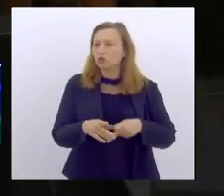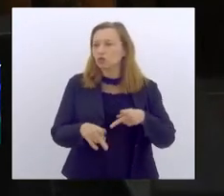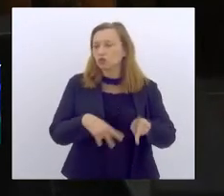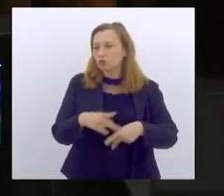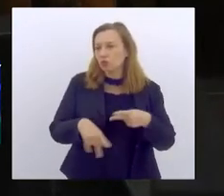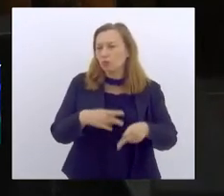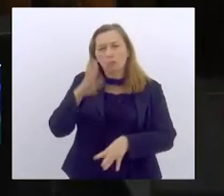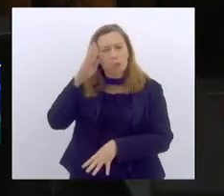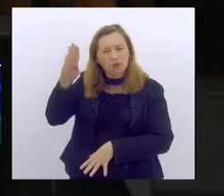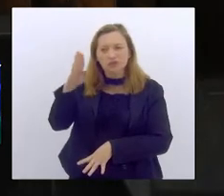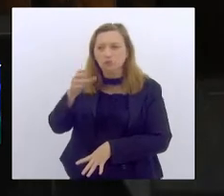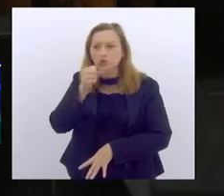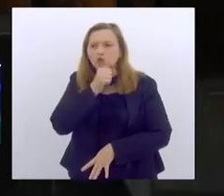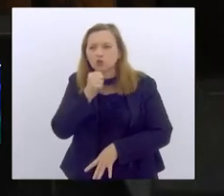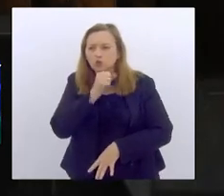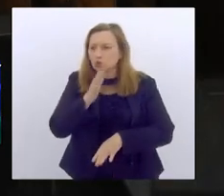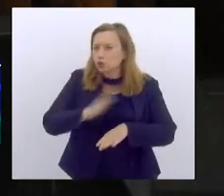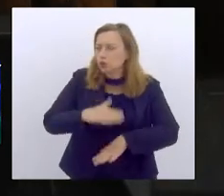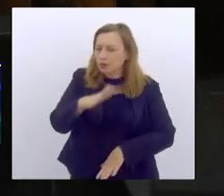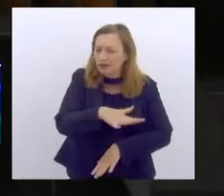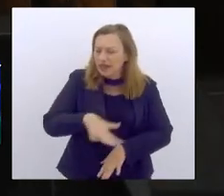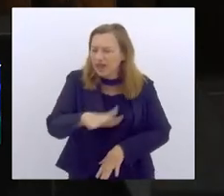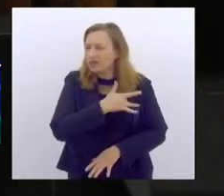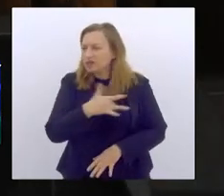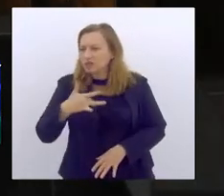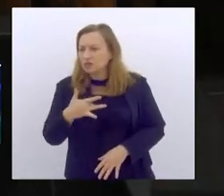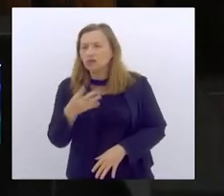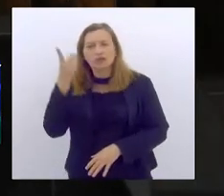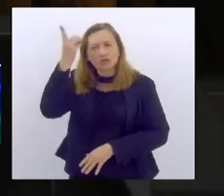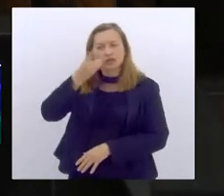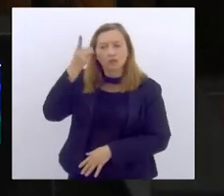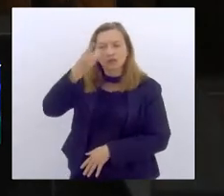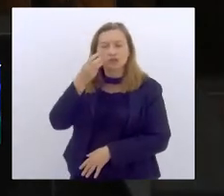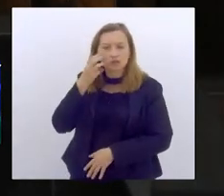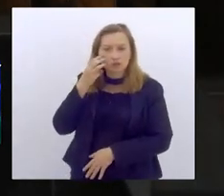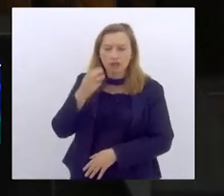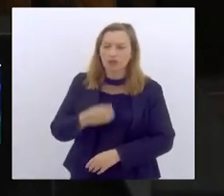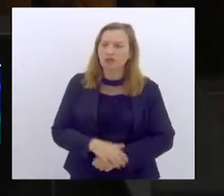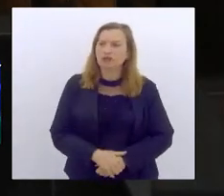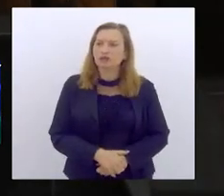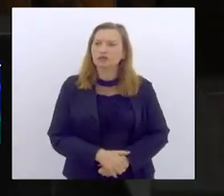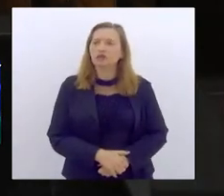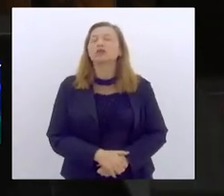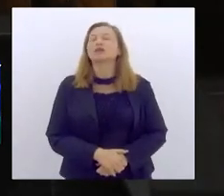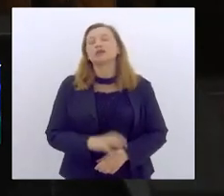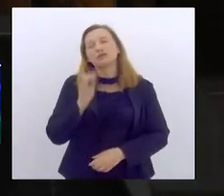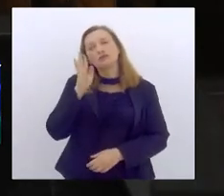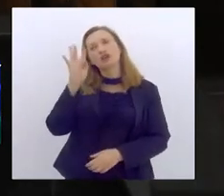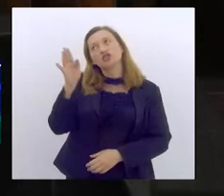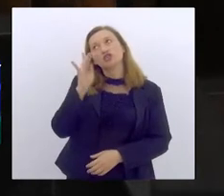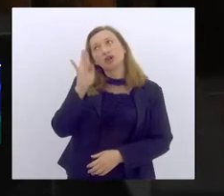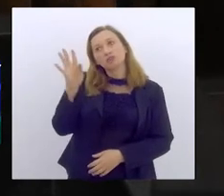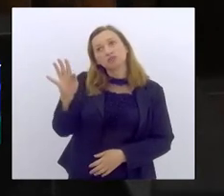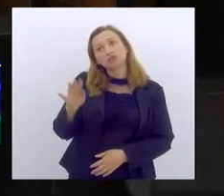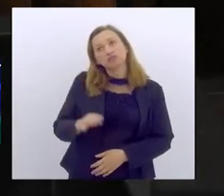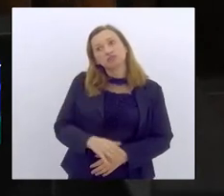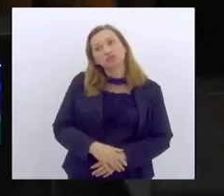a mais idosa na área da saúde Deputado waldeck Carneiro imaginarmos